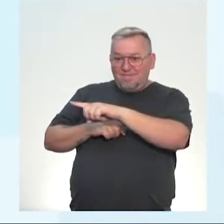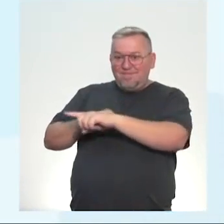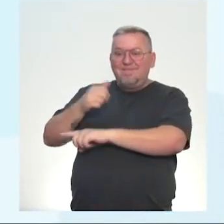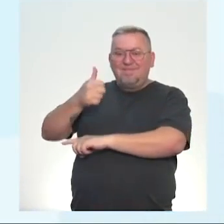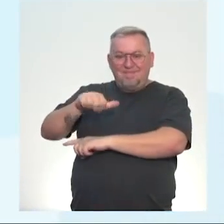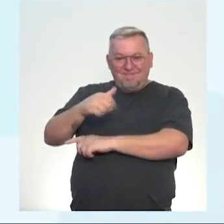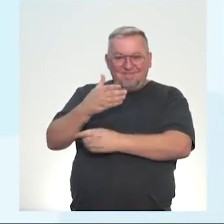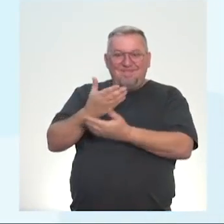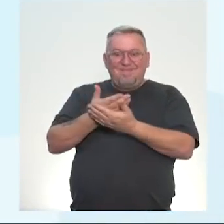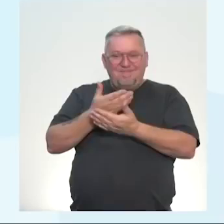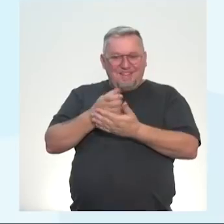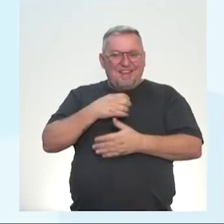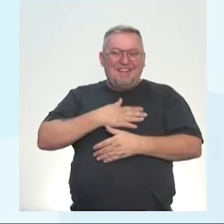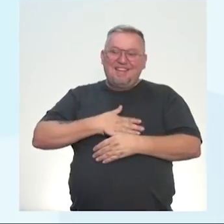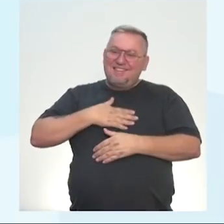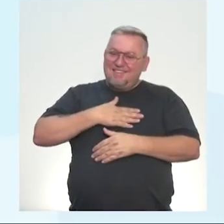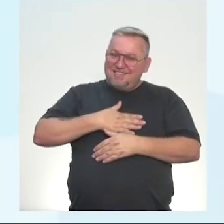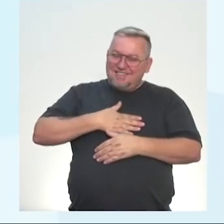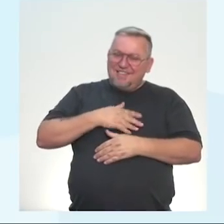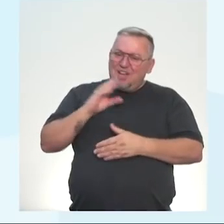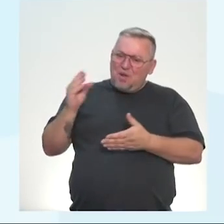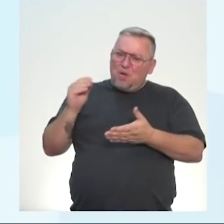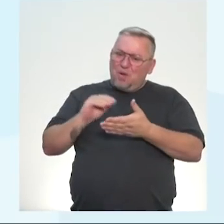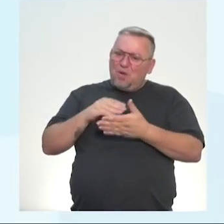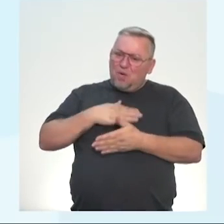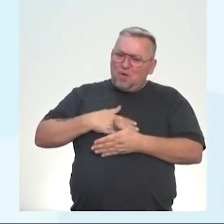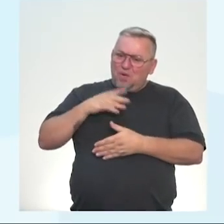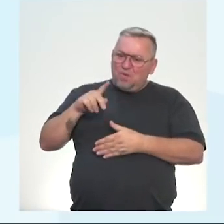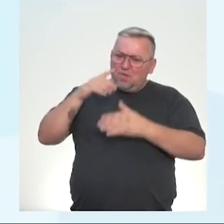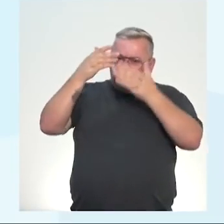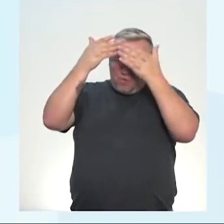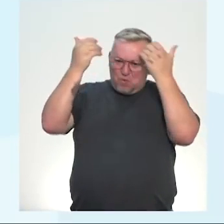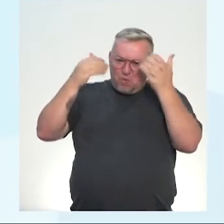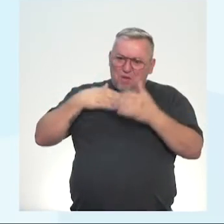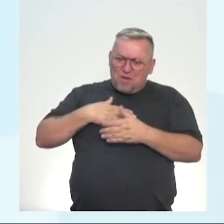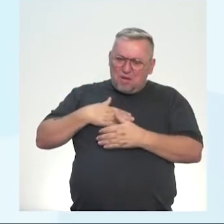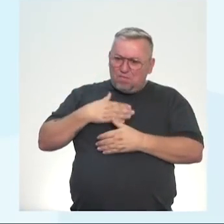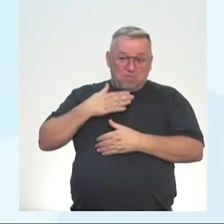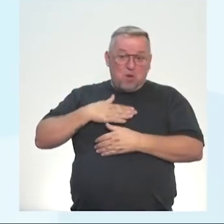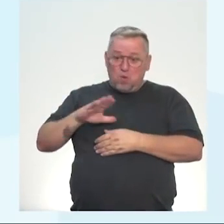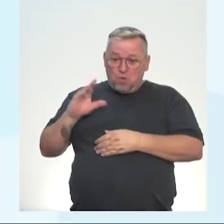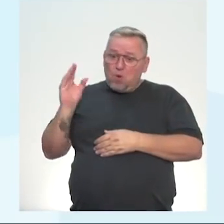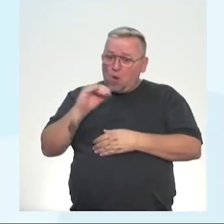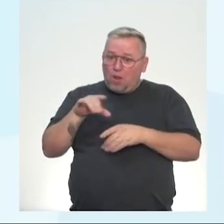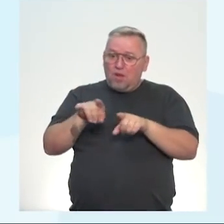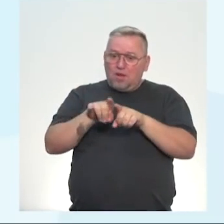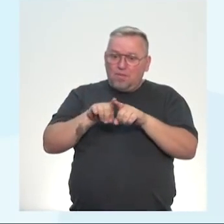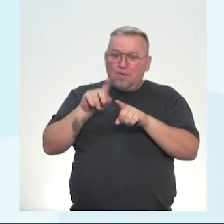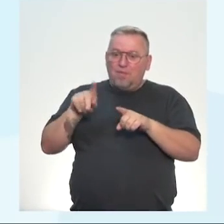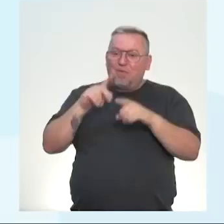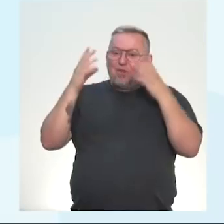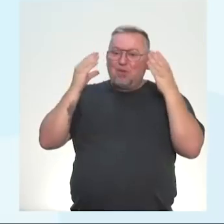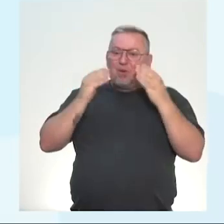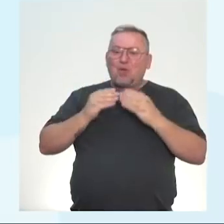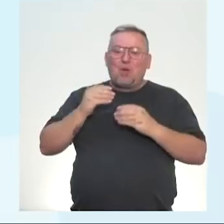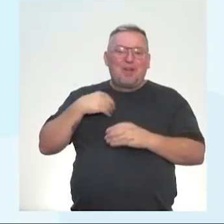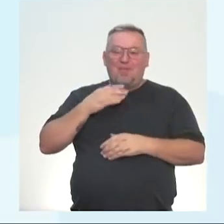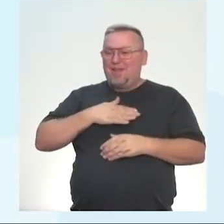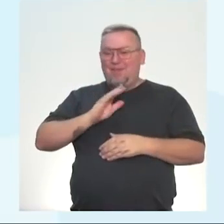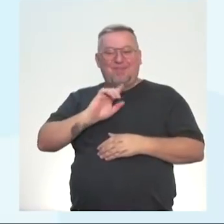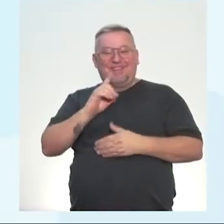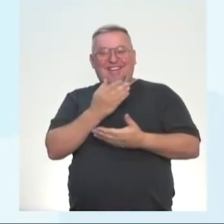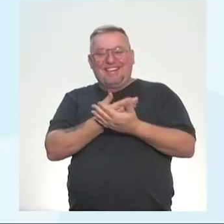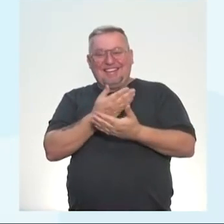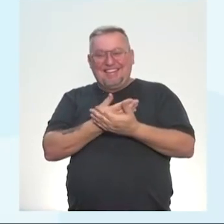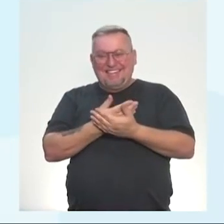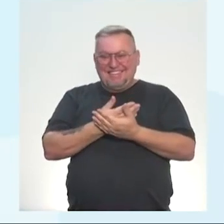avaliem nossa aula. Se vocês gostaram da aula lá, coloca lá. Professor Jonas, gostei da aula. Não gostou? Coloca lá. Professor Tony, eu não gostei da aula. Então, você